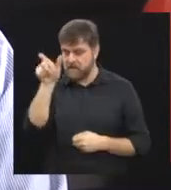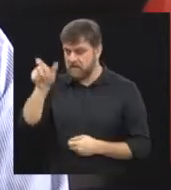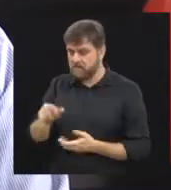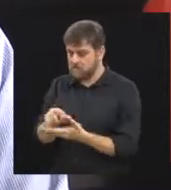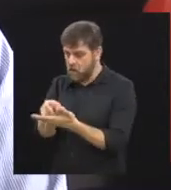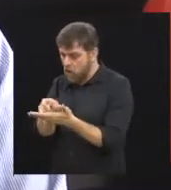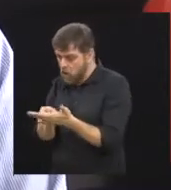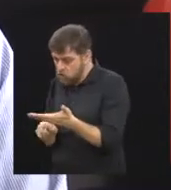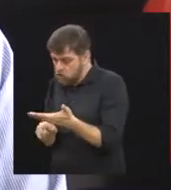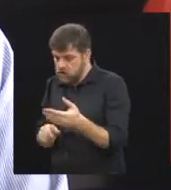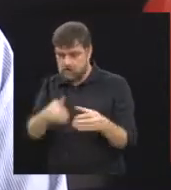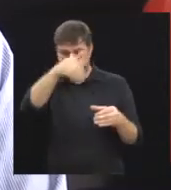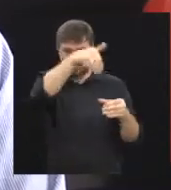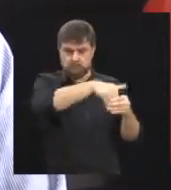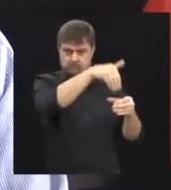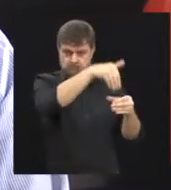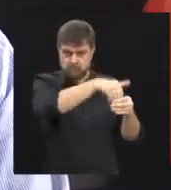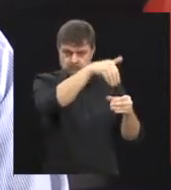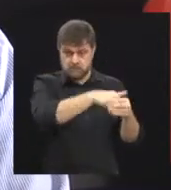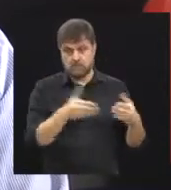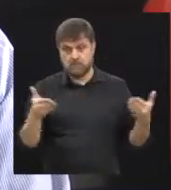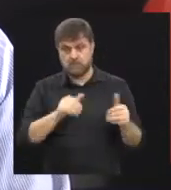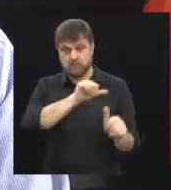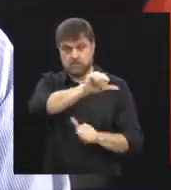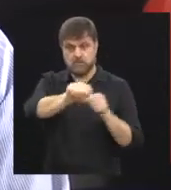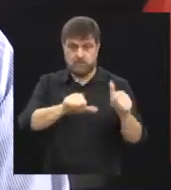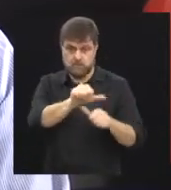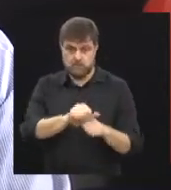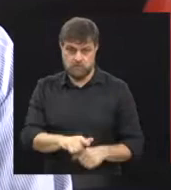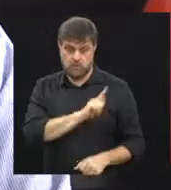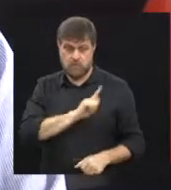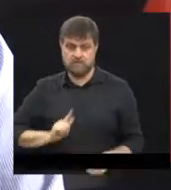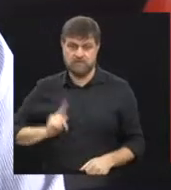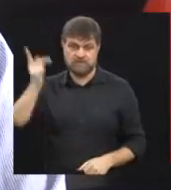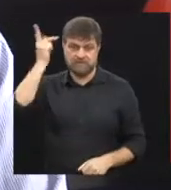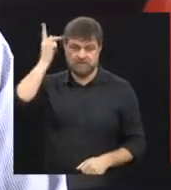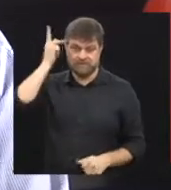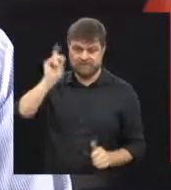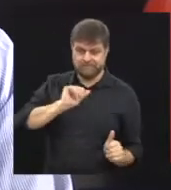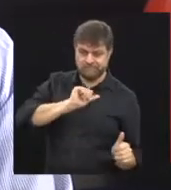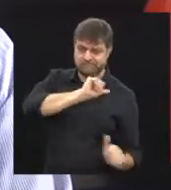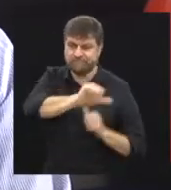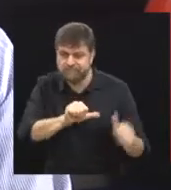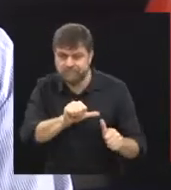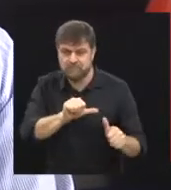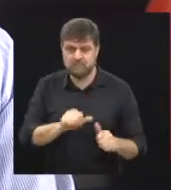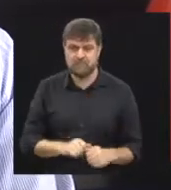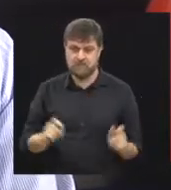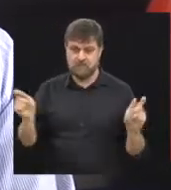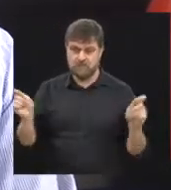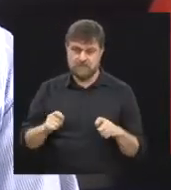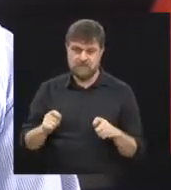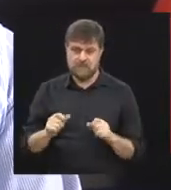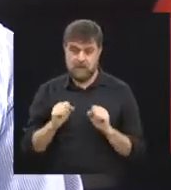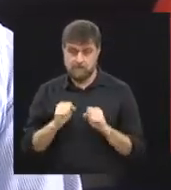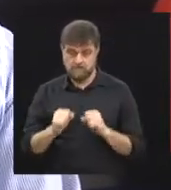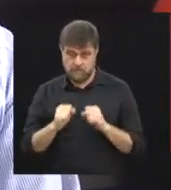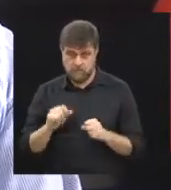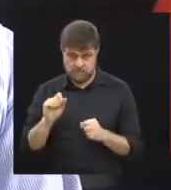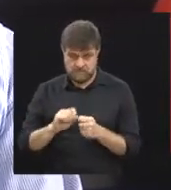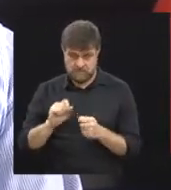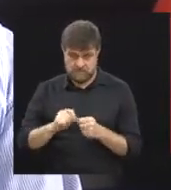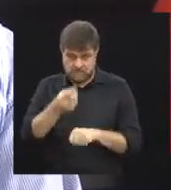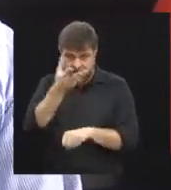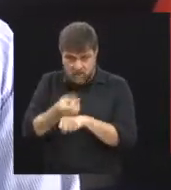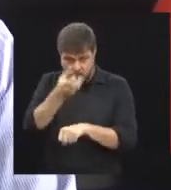o doador colocava o cupom fiscal nas urnas. Hoje o governo do estado mudou o processo, então você